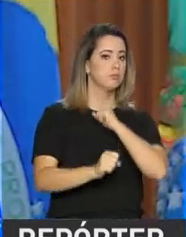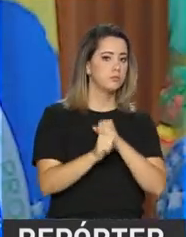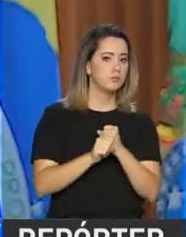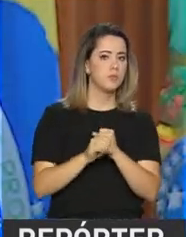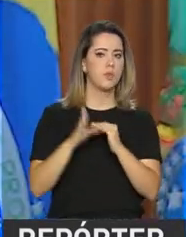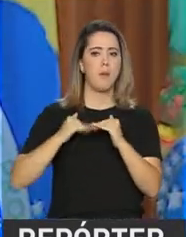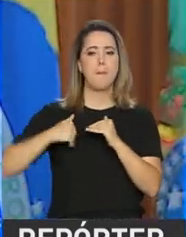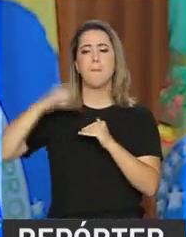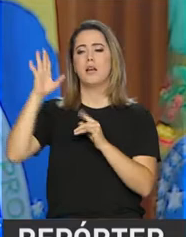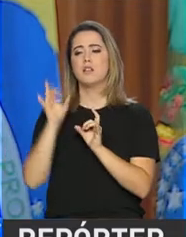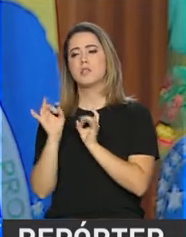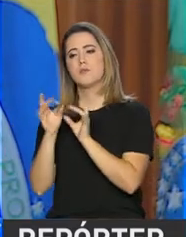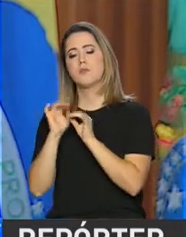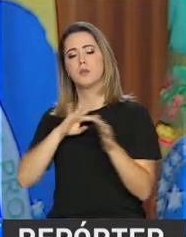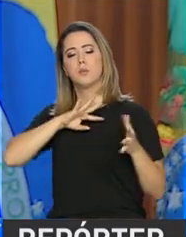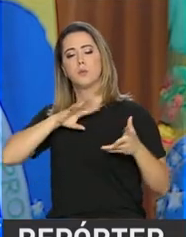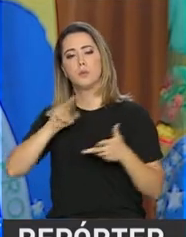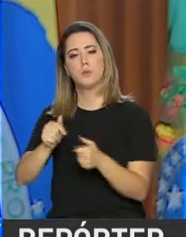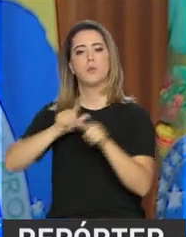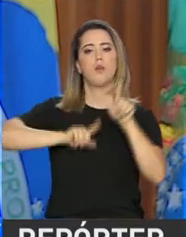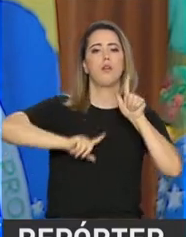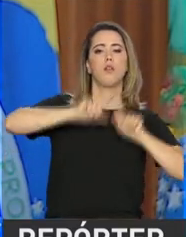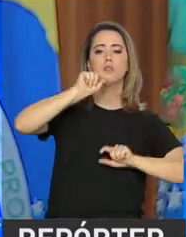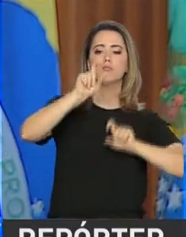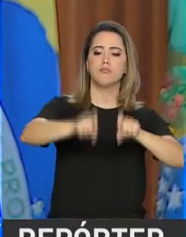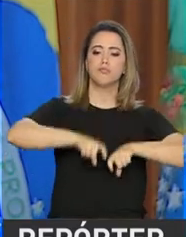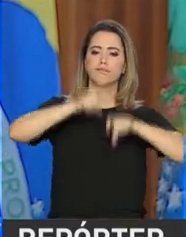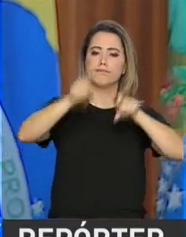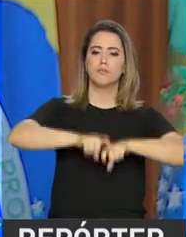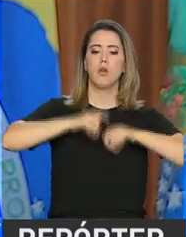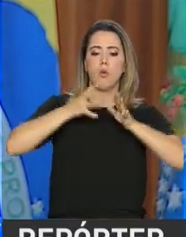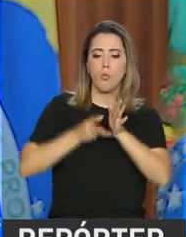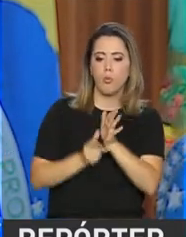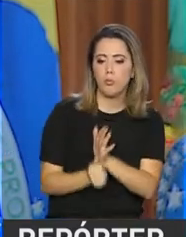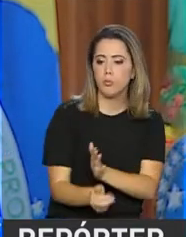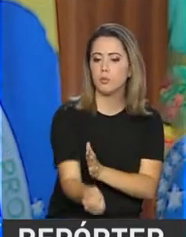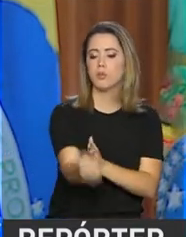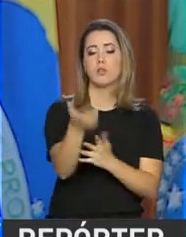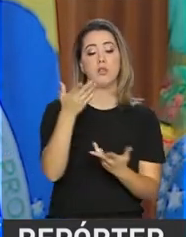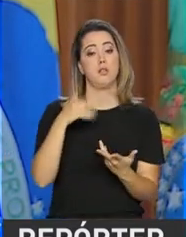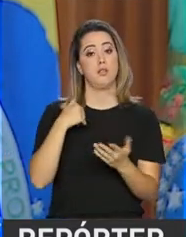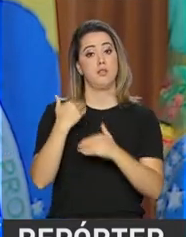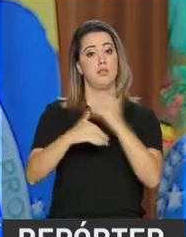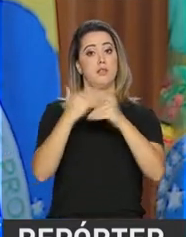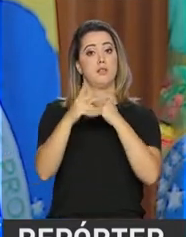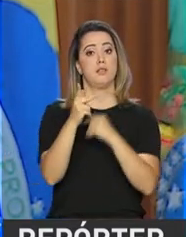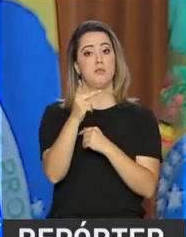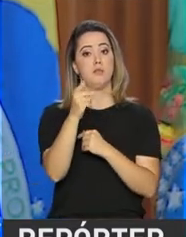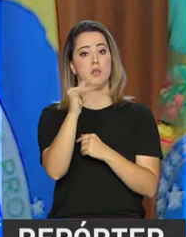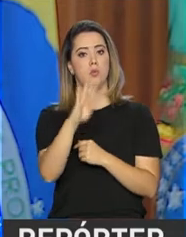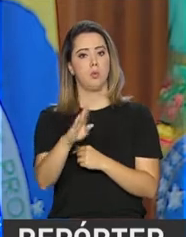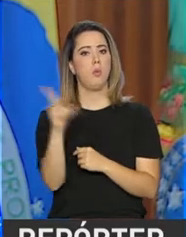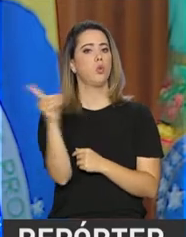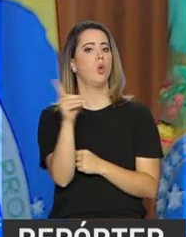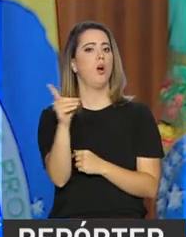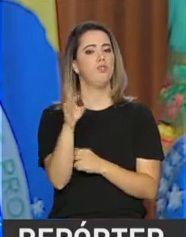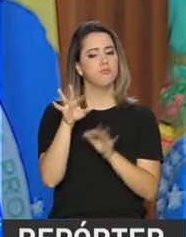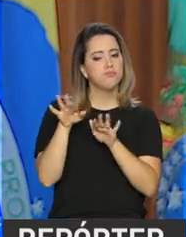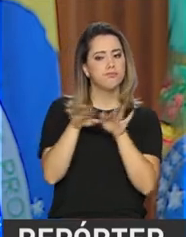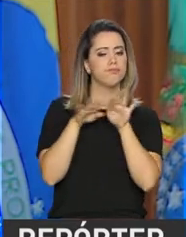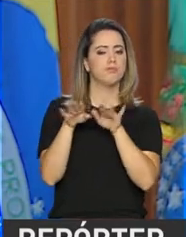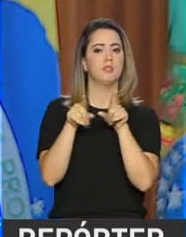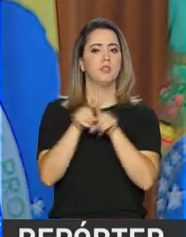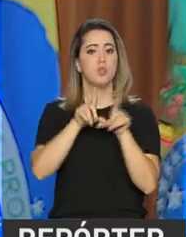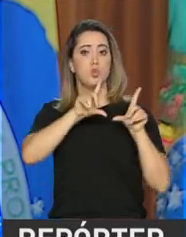das exportações recorde na produção de grãos crescimento do pib dólar estável diminuição do